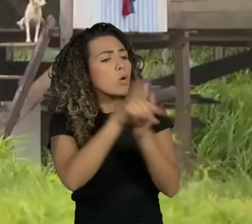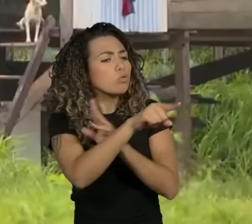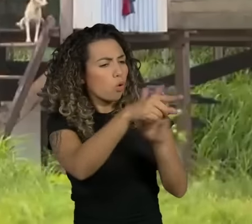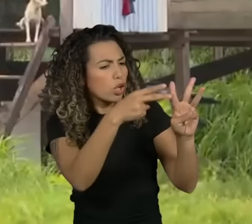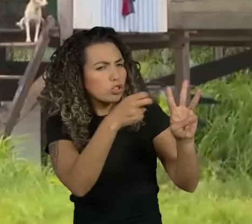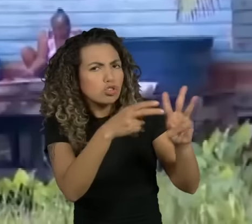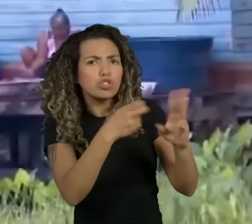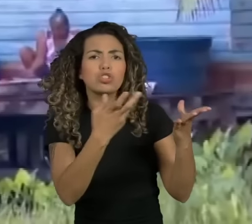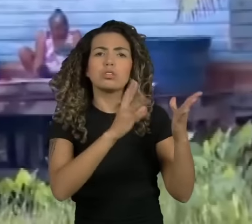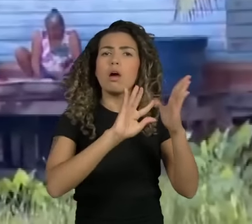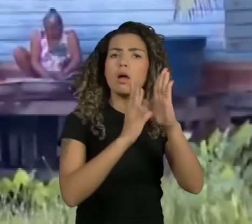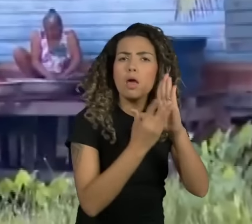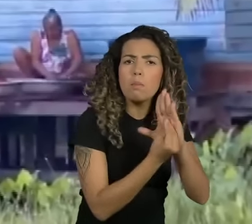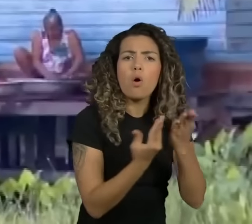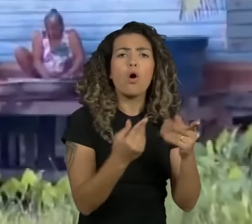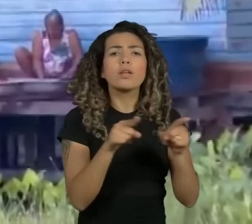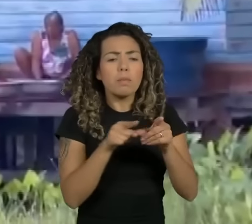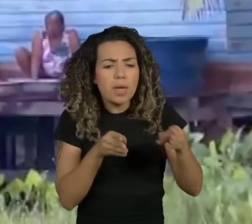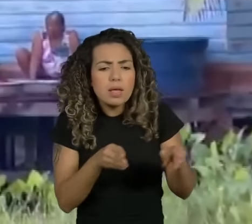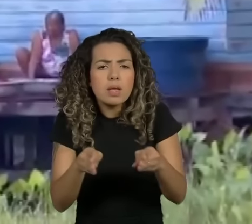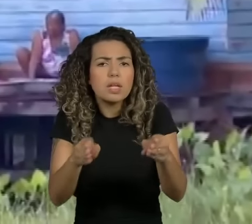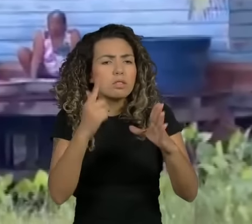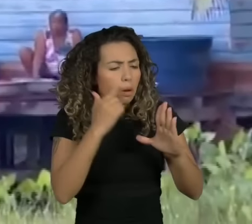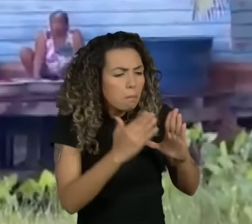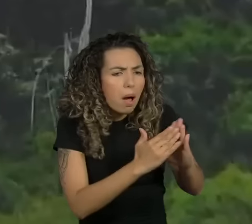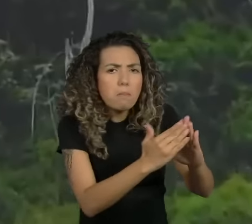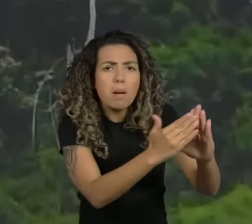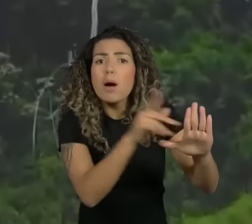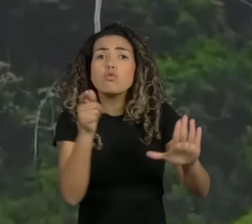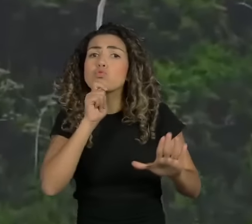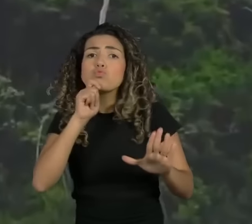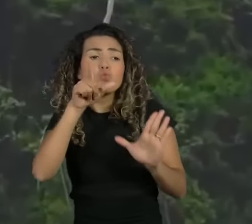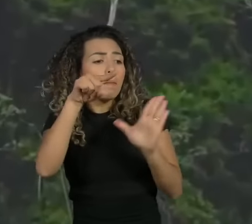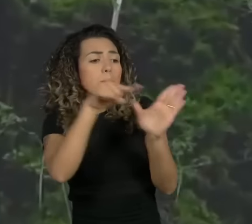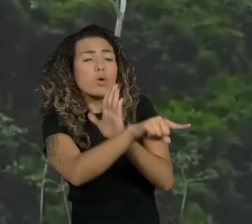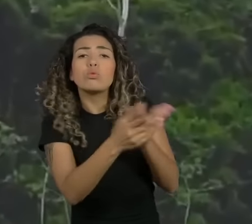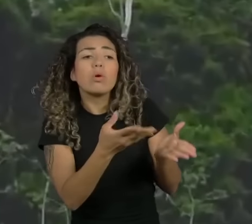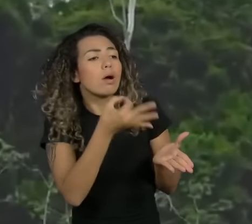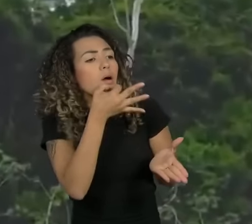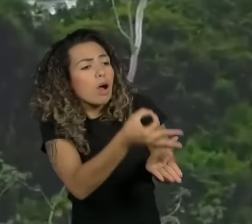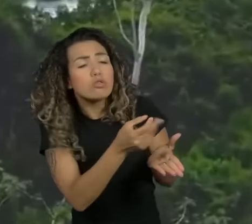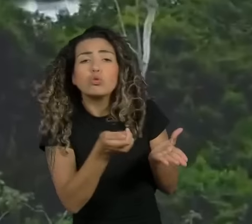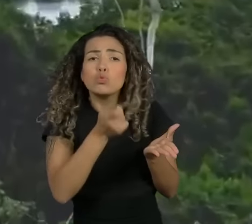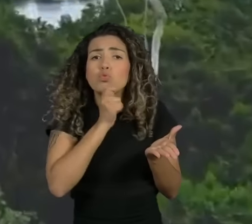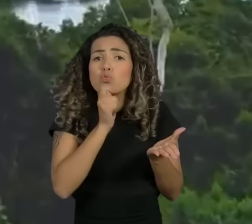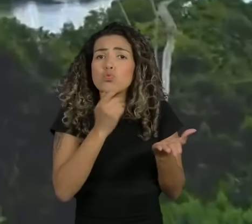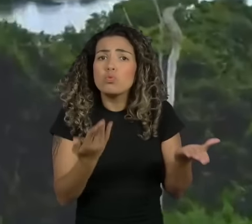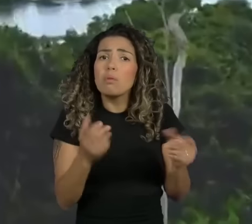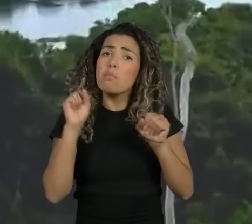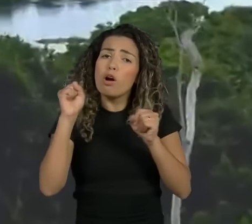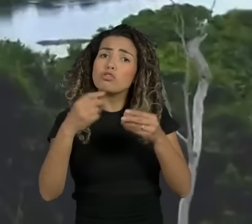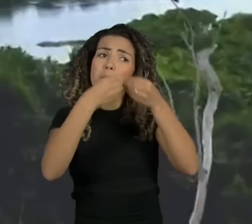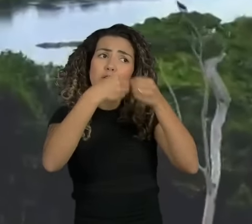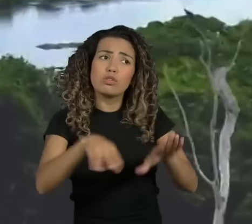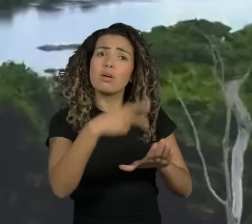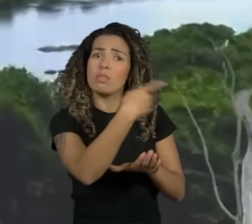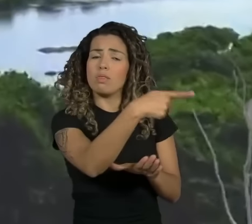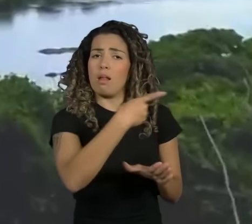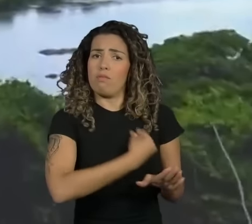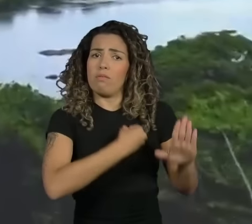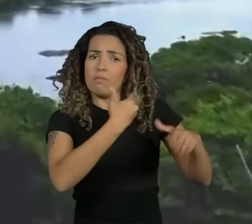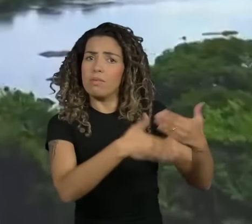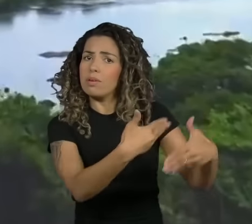indígenas, quilombolas e comunidades tradicionais, que podem ser impactados com a atividade da perfuração.